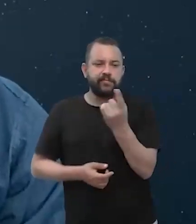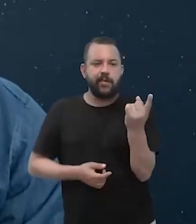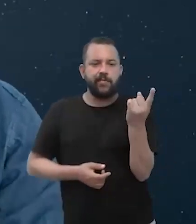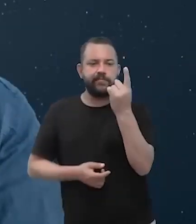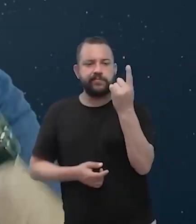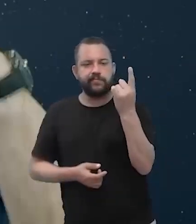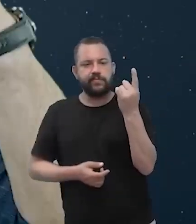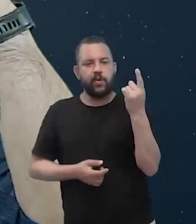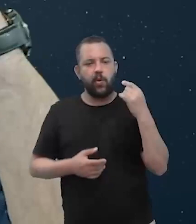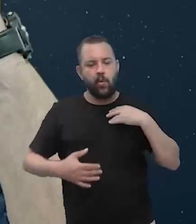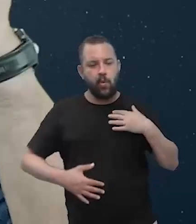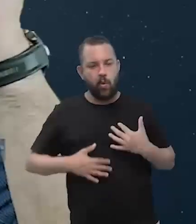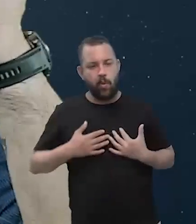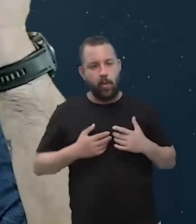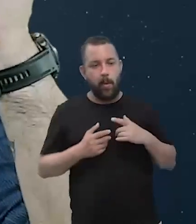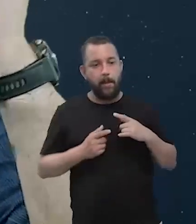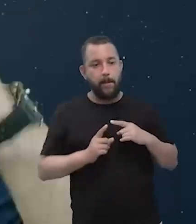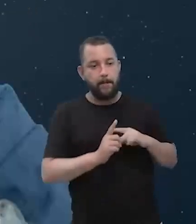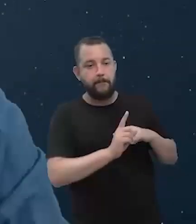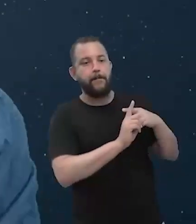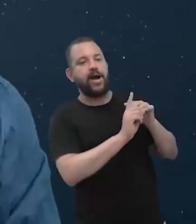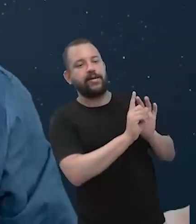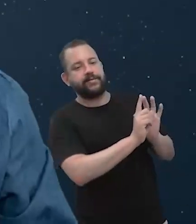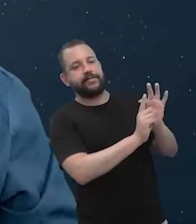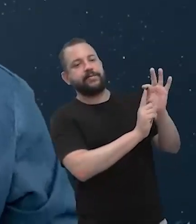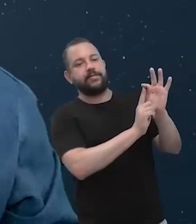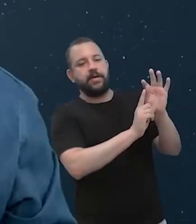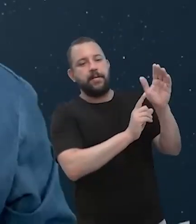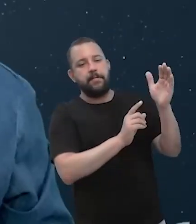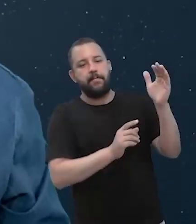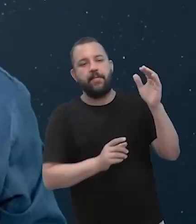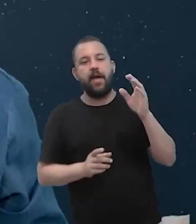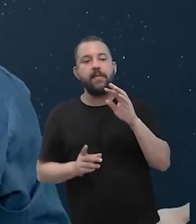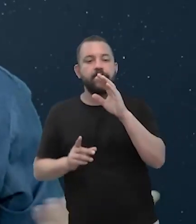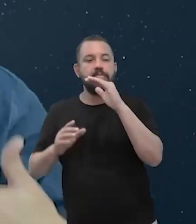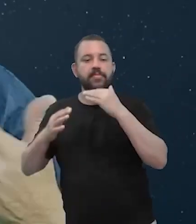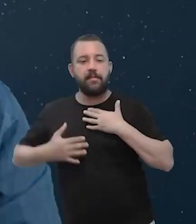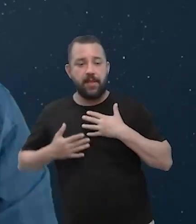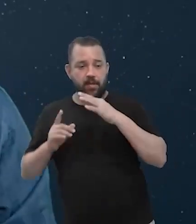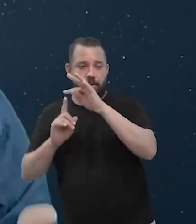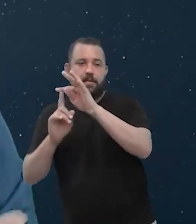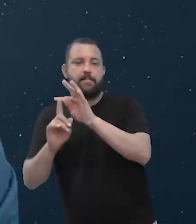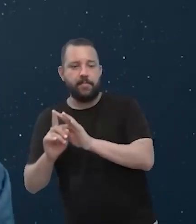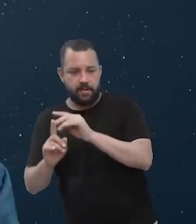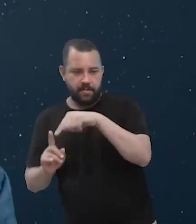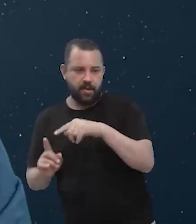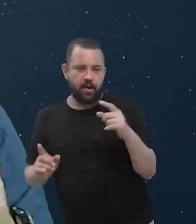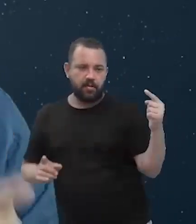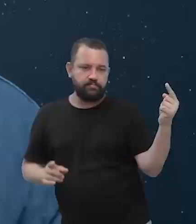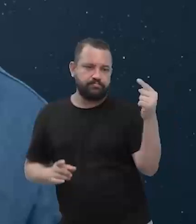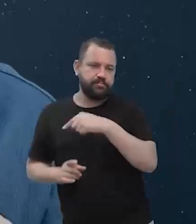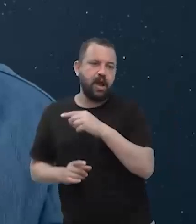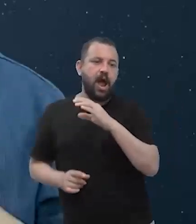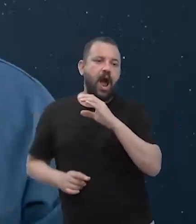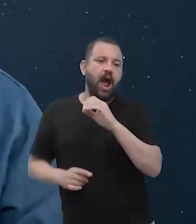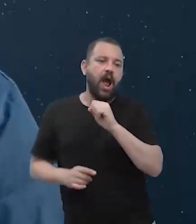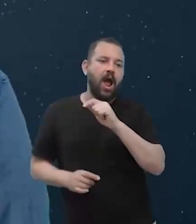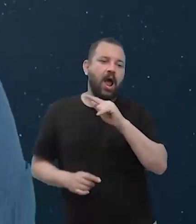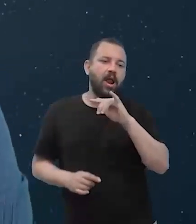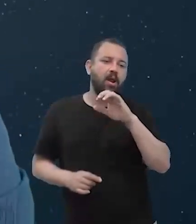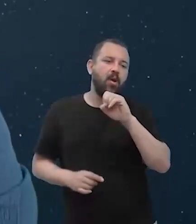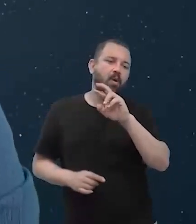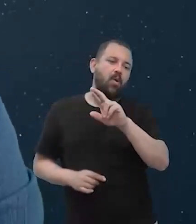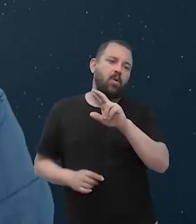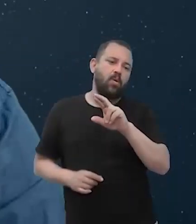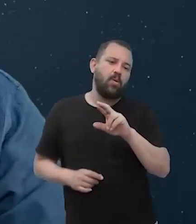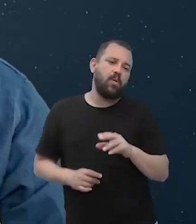maior temperatura para aquele de menor temperatura, vamos chamar de calor. Sendo assim, calor não é uma